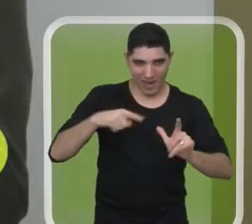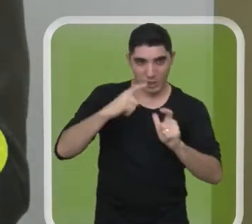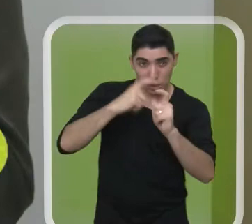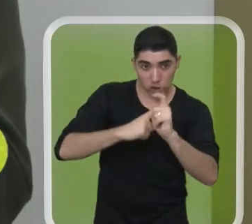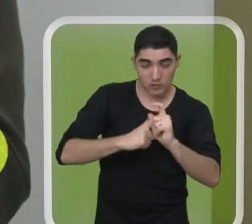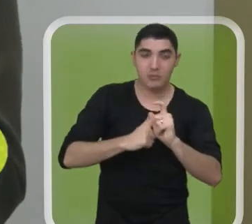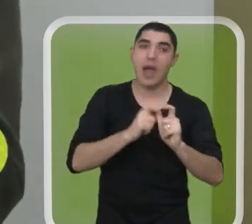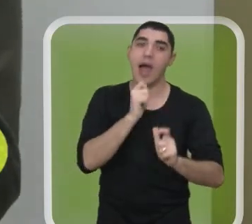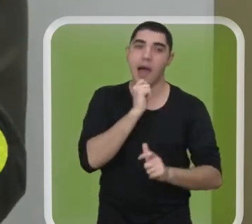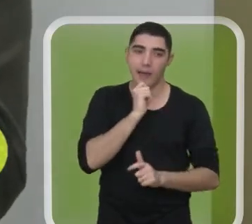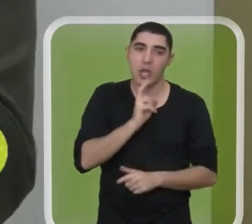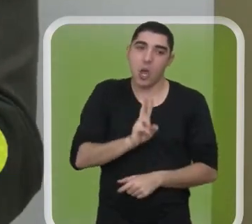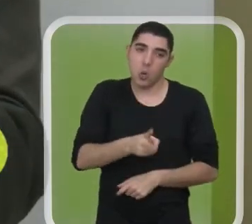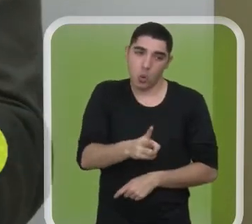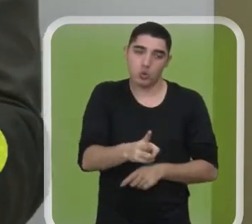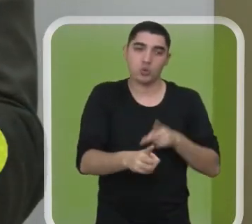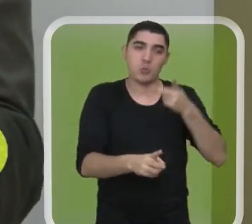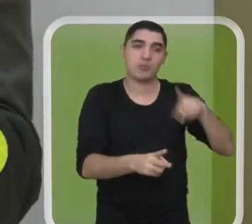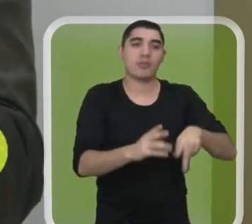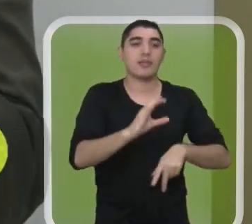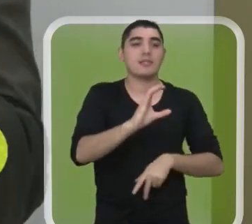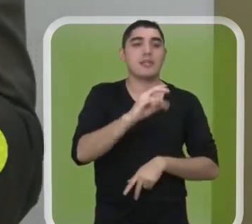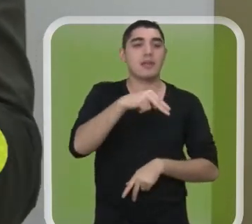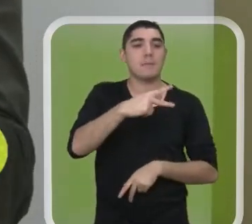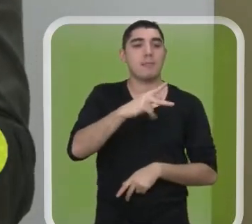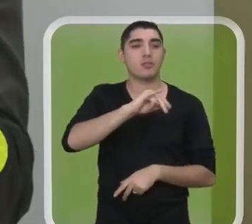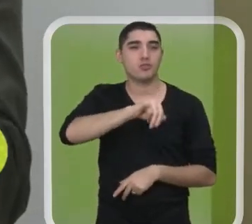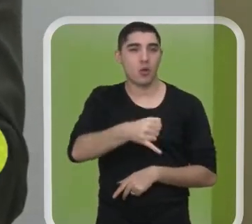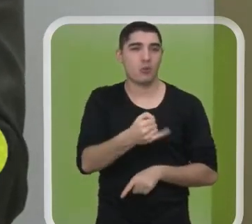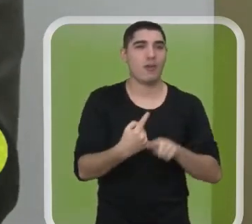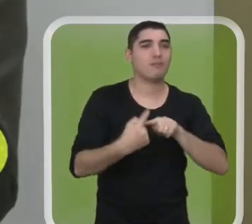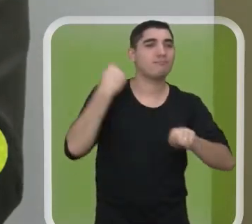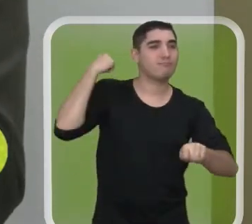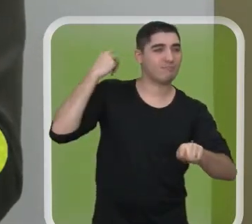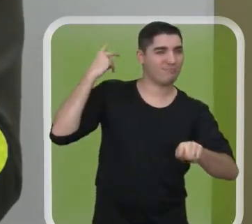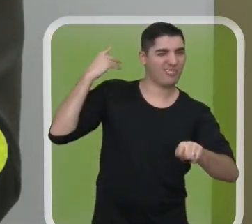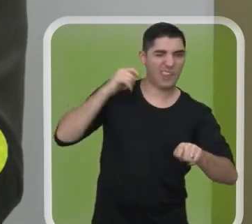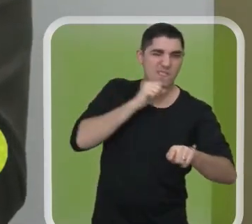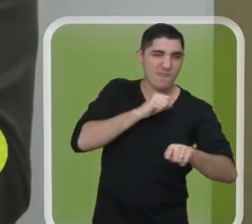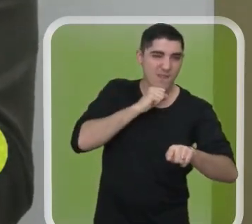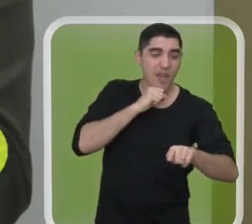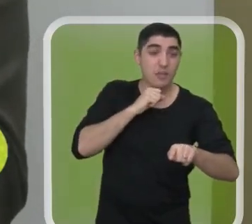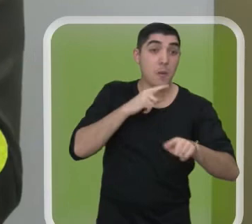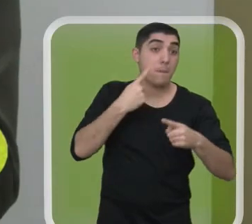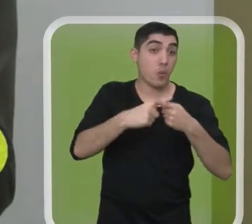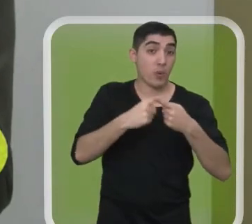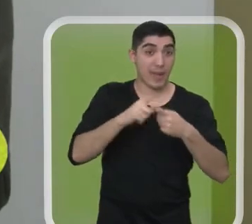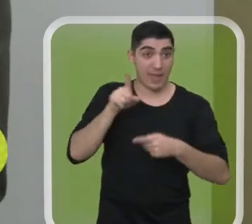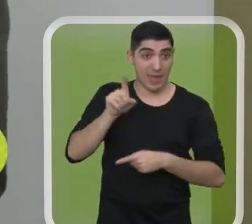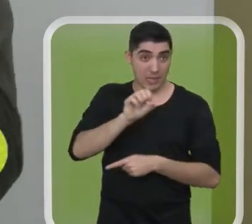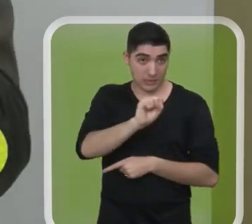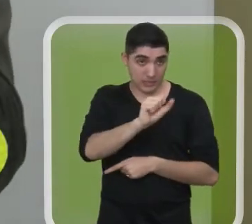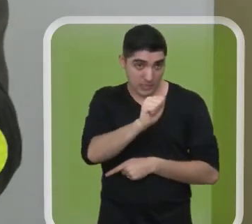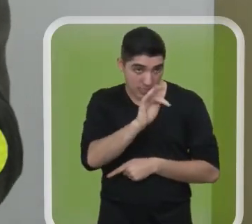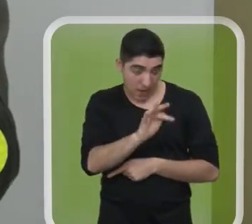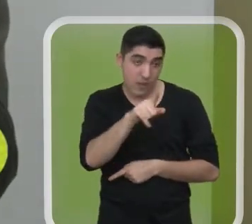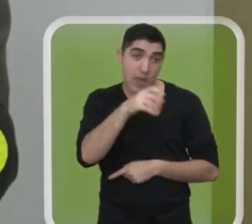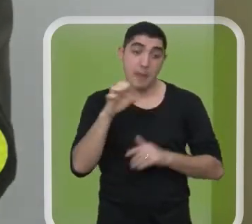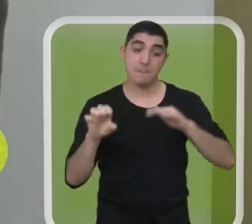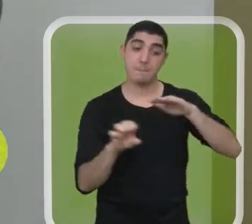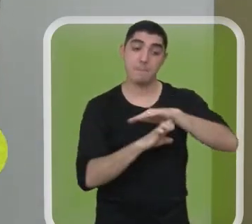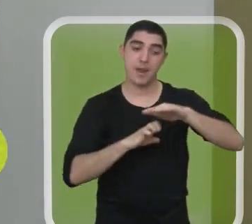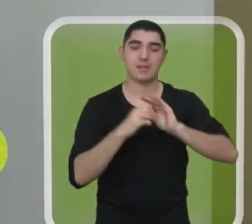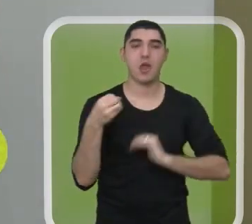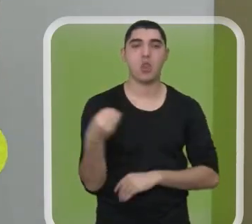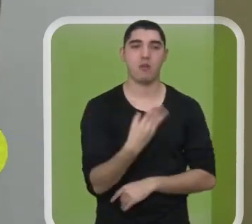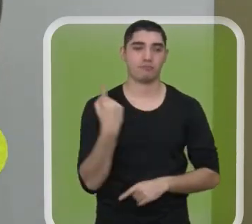no CNPJ, naquele CNPJ antigo. Tá? Porque a SAF vai ser uma empresa nova. A dívida continua,